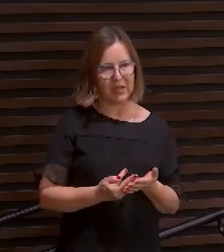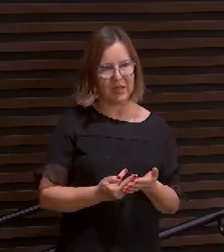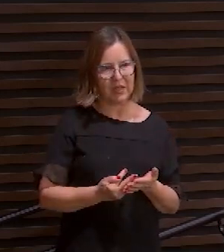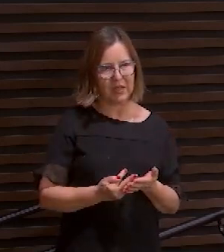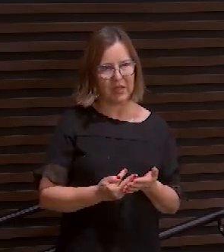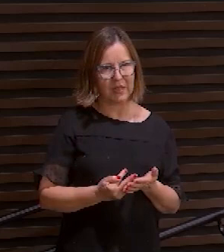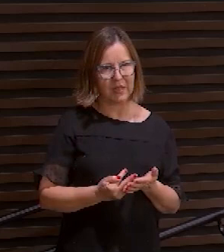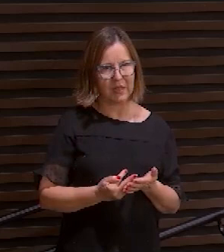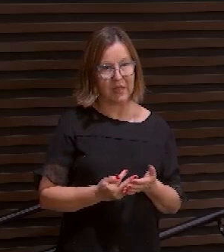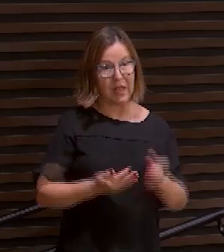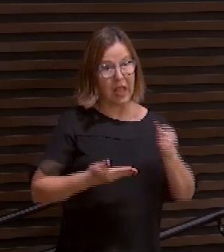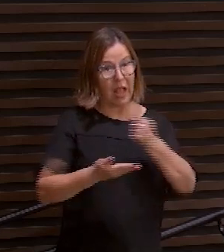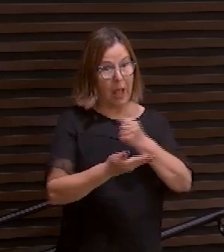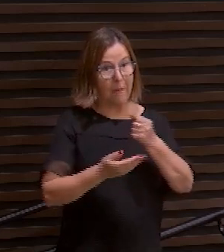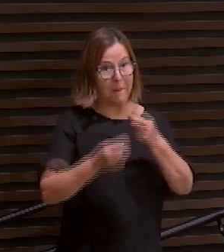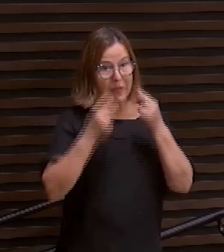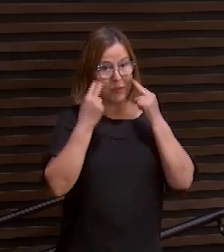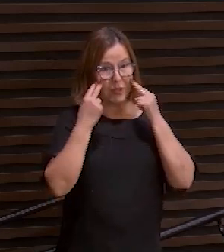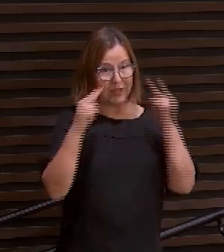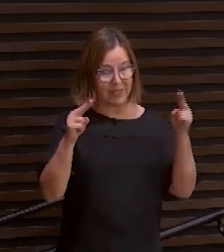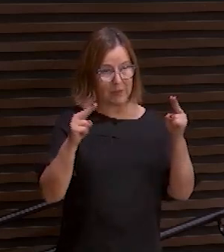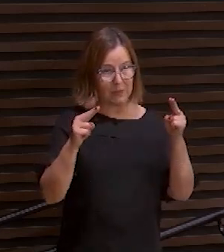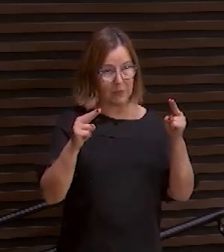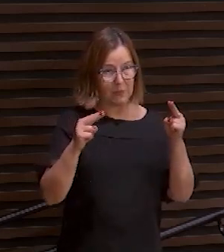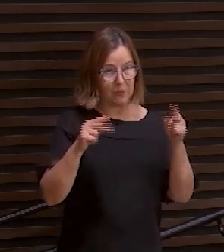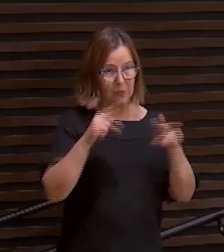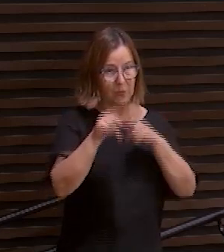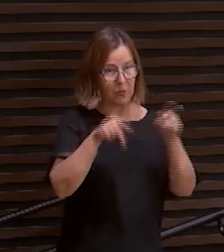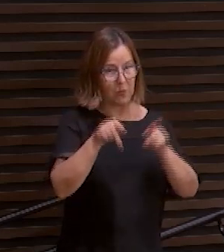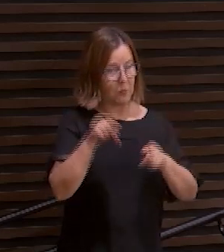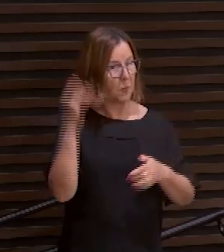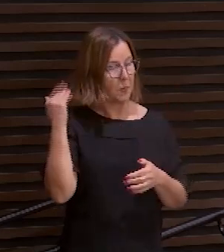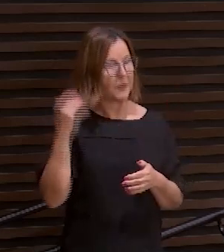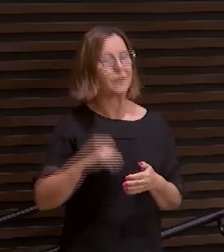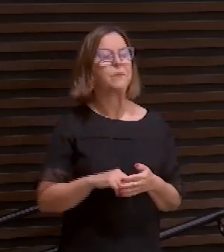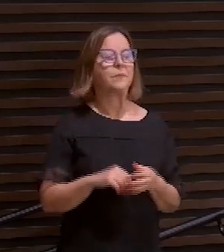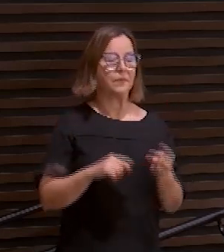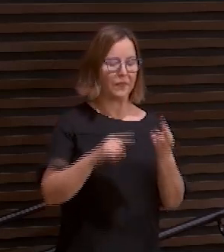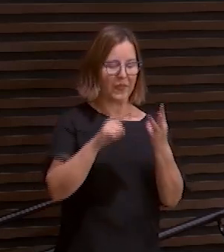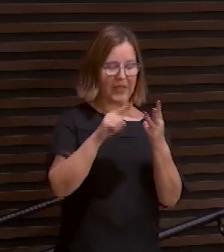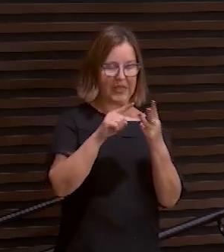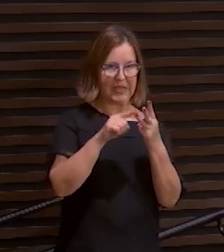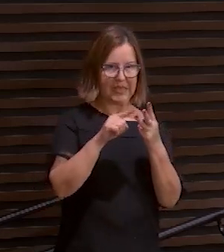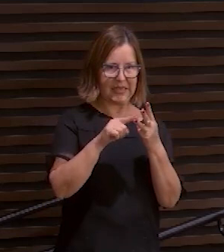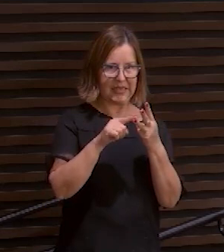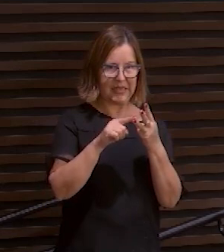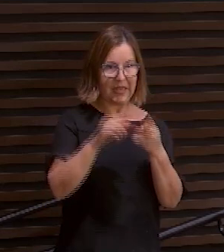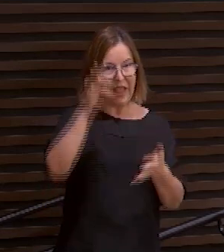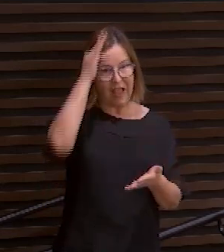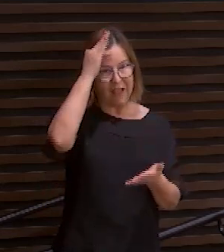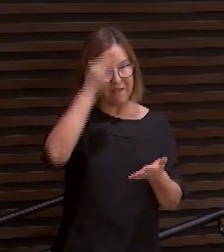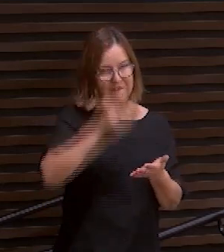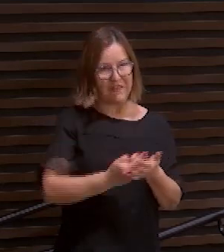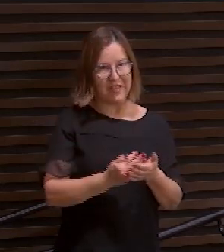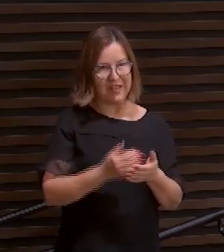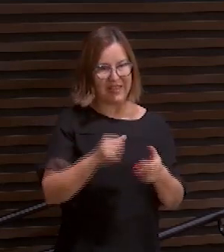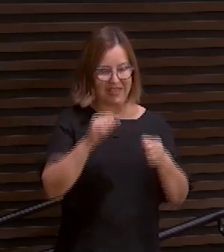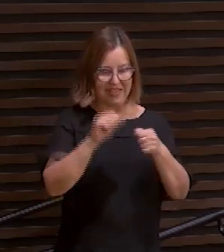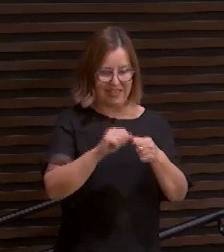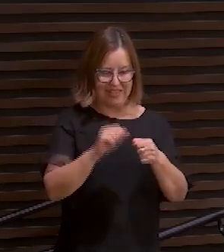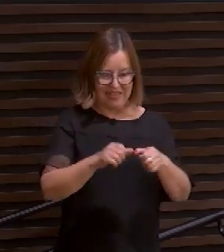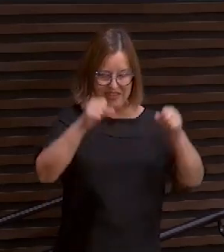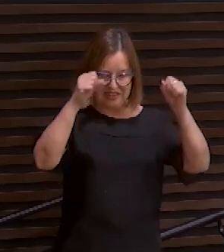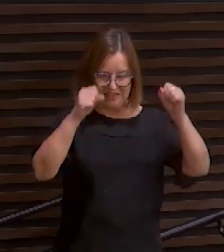como a base do testemunho dos antigos. E o terceiro é a fé na criação do